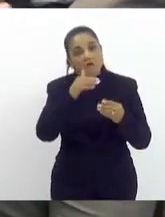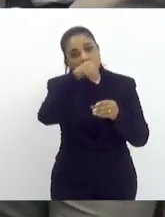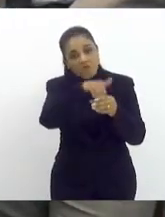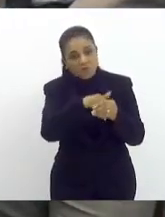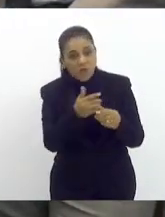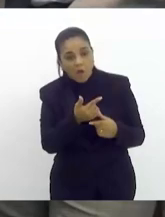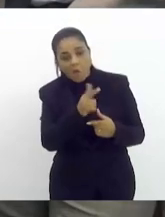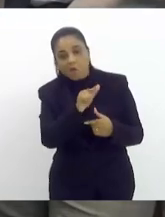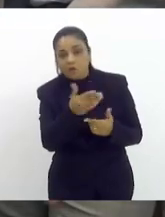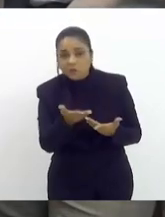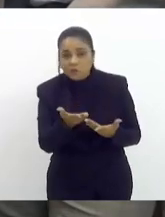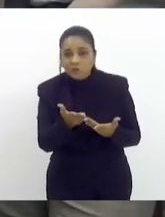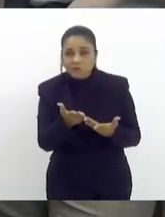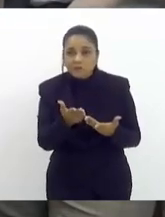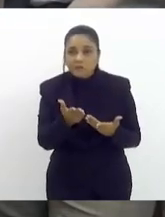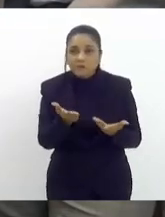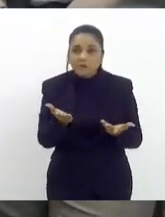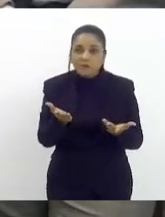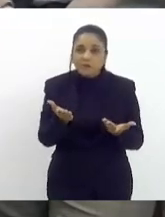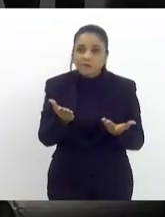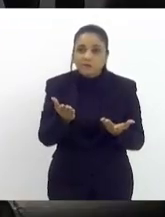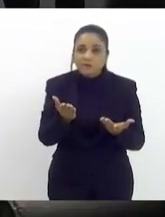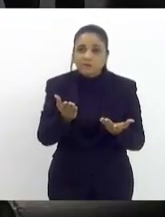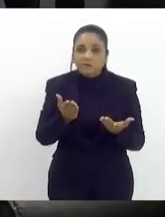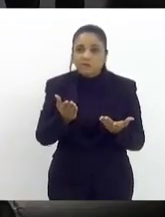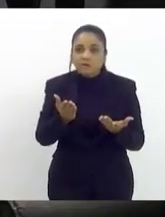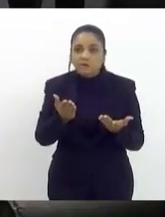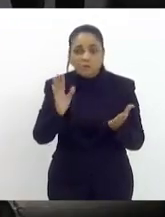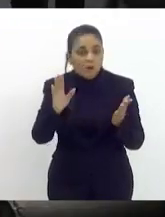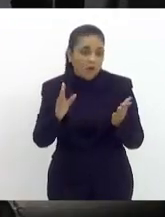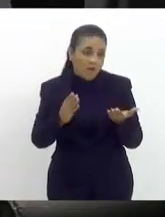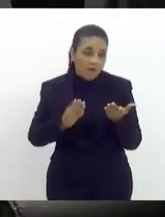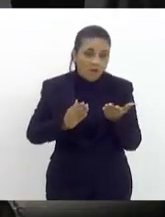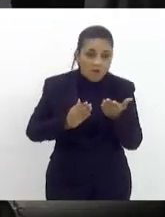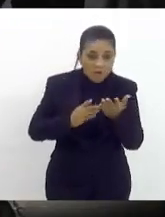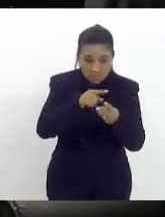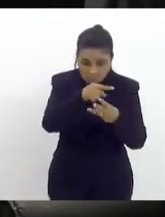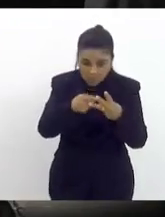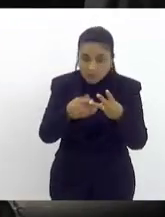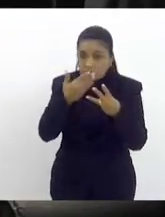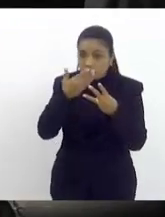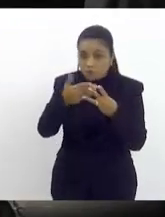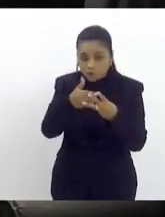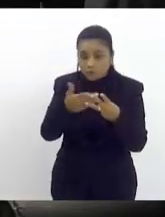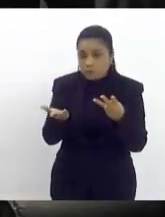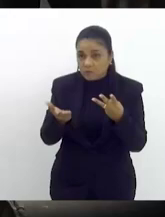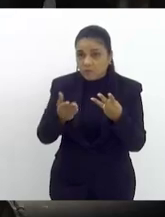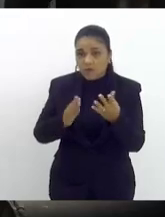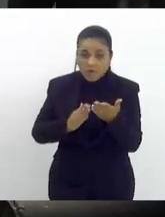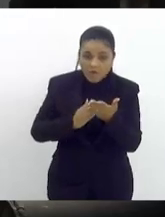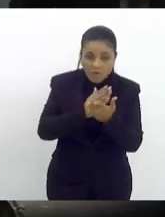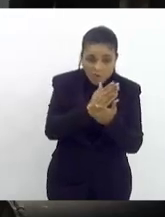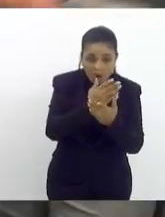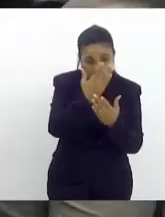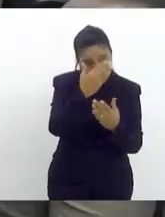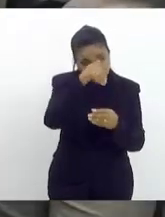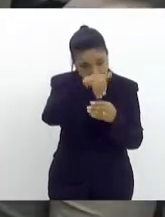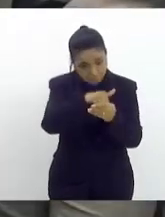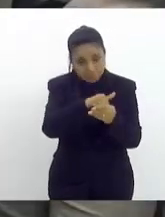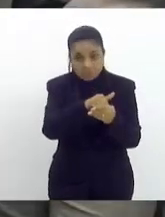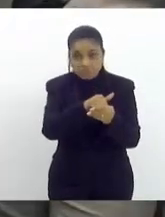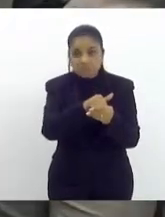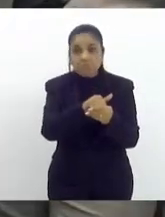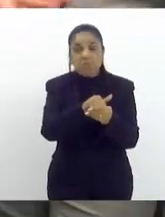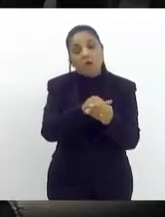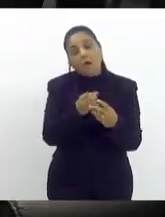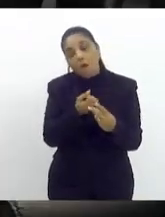senão é isso. Vota favorável, vota contra, vota abstenção. É isso que eu estou falando, já que é oral, todo mundo. Sim, mas tem que nominar. Não tem